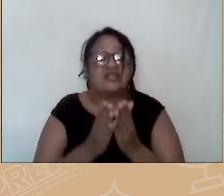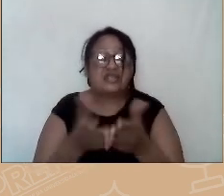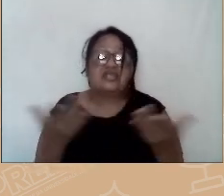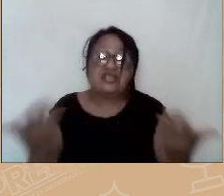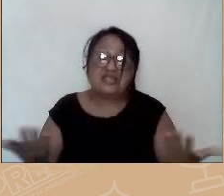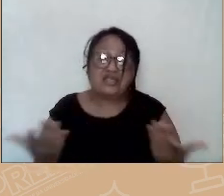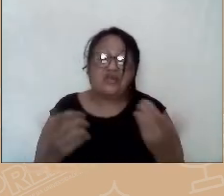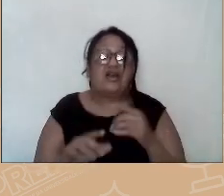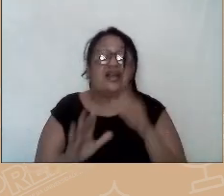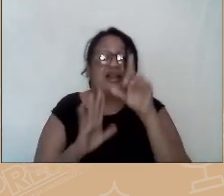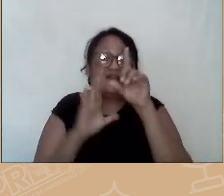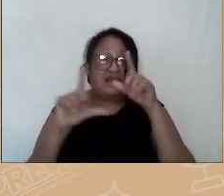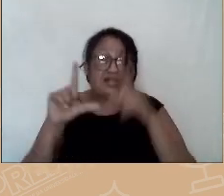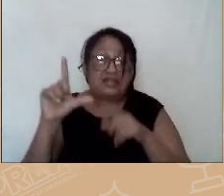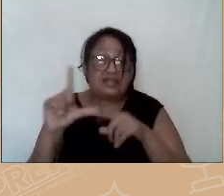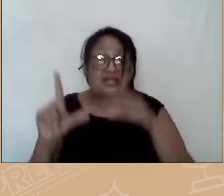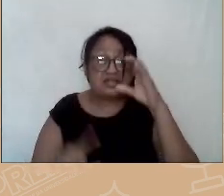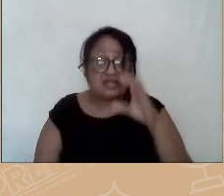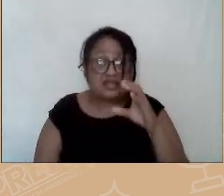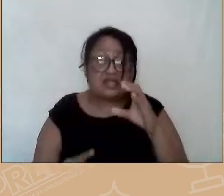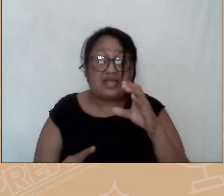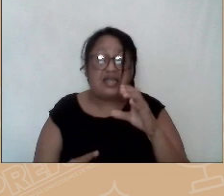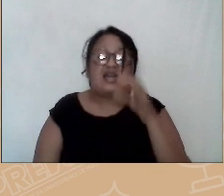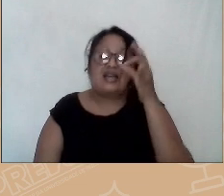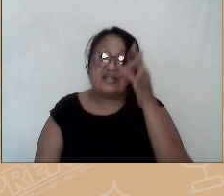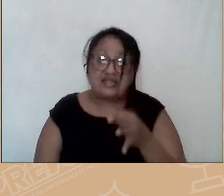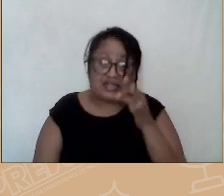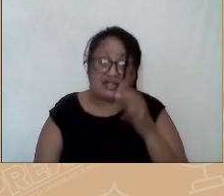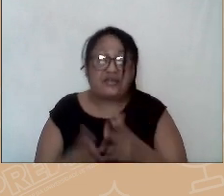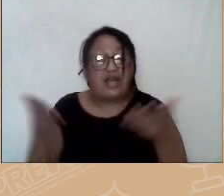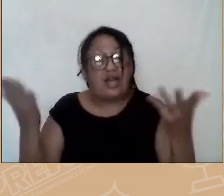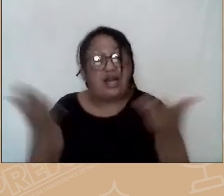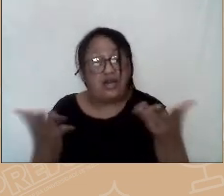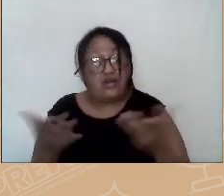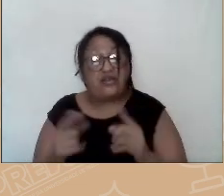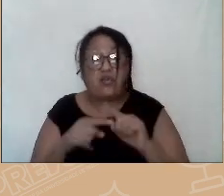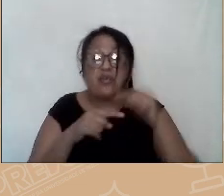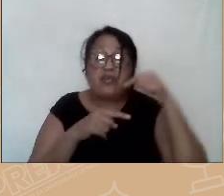C vamos para a oitava questão